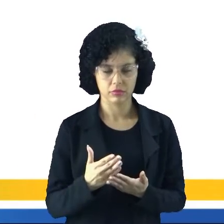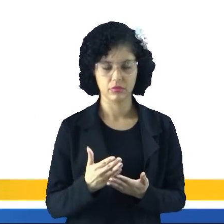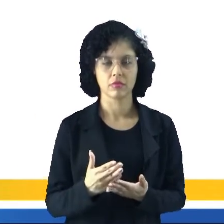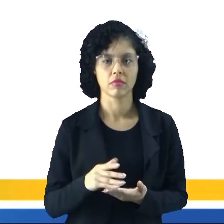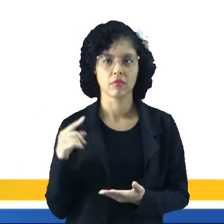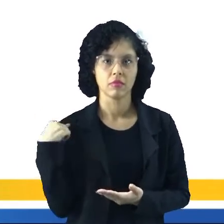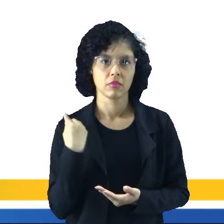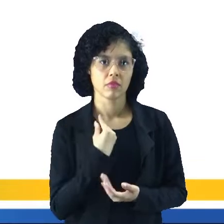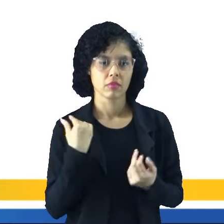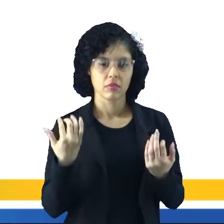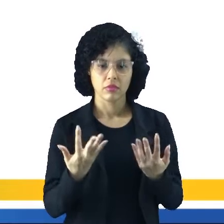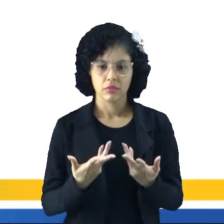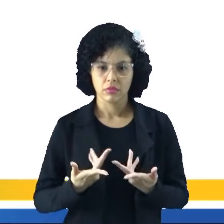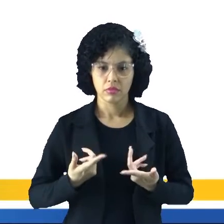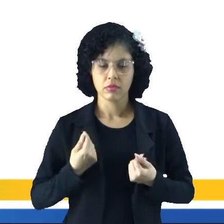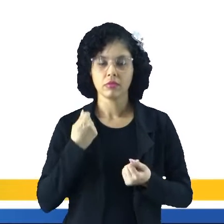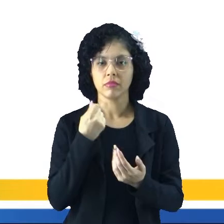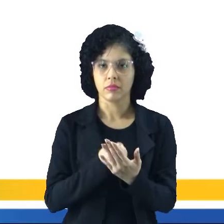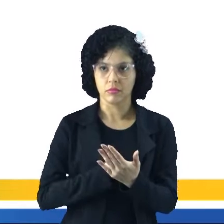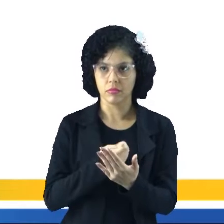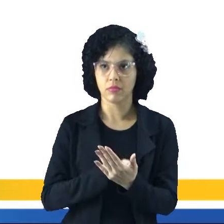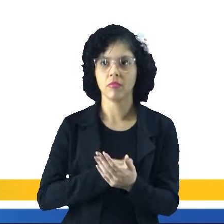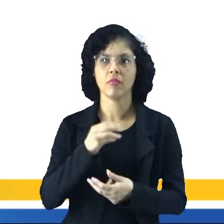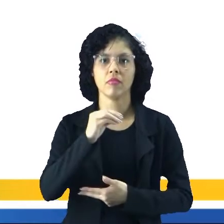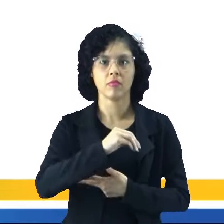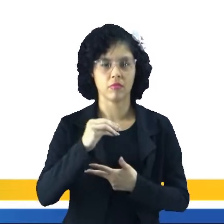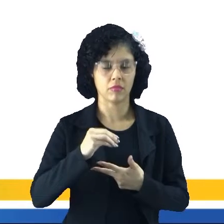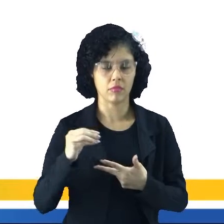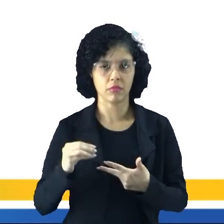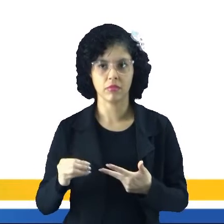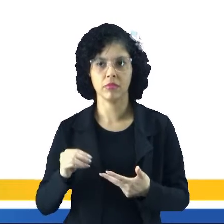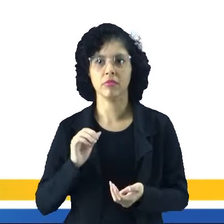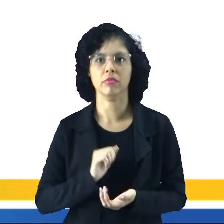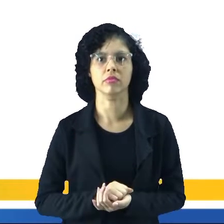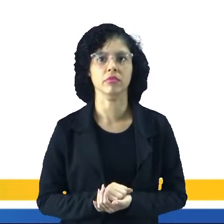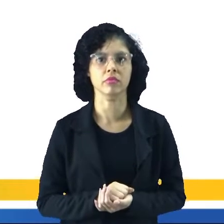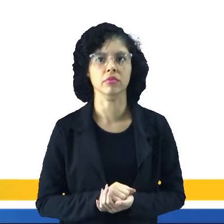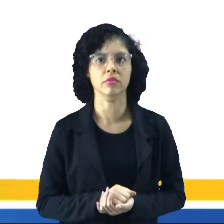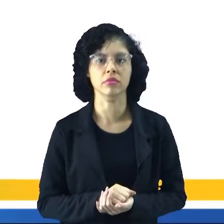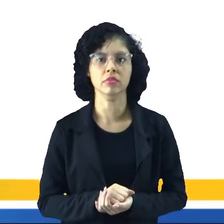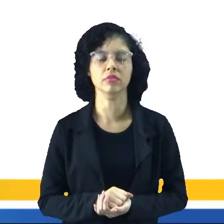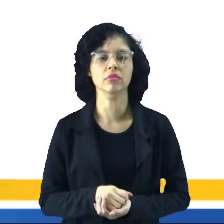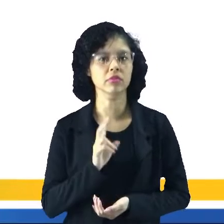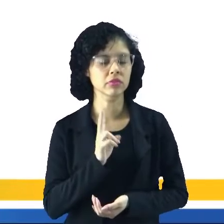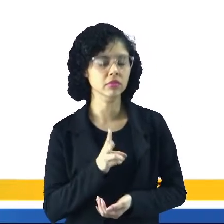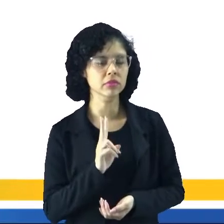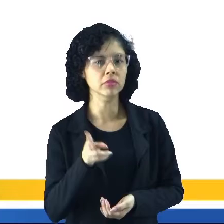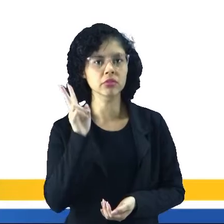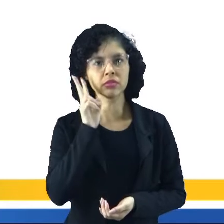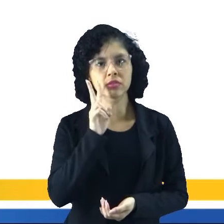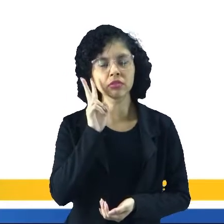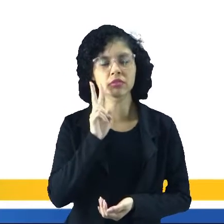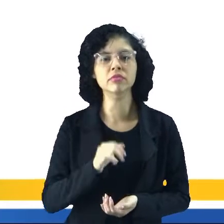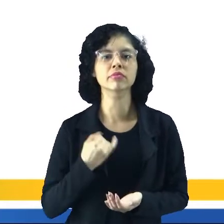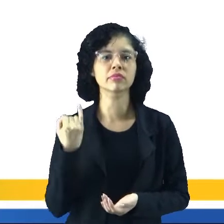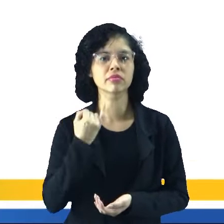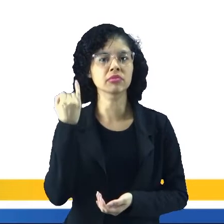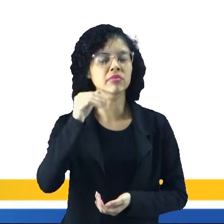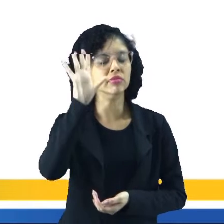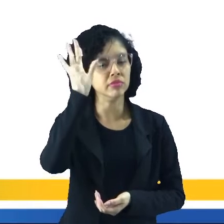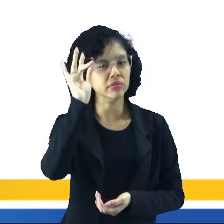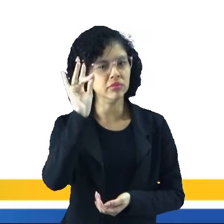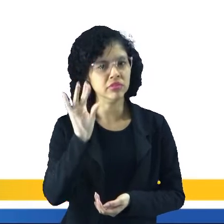nossas habilidades aí que são cobradas no Enem, né? Costumo sempre ressaltar a importância de conhecer cada uma